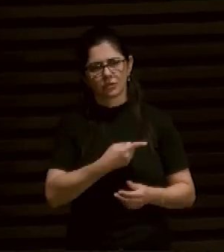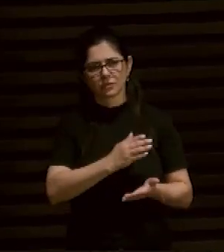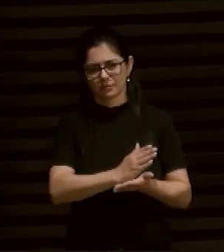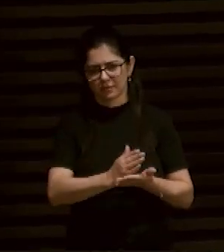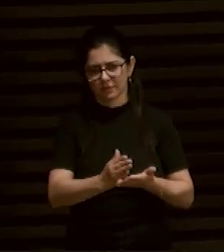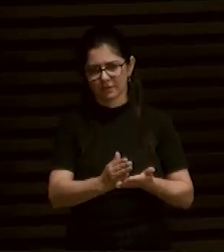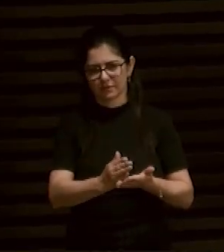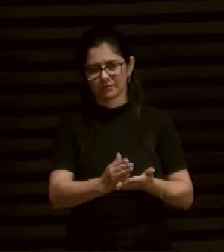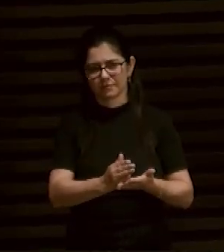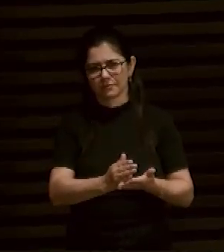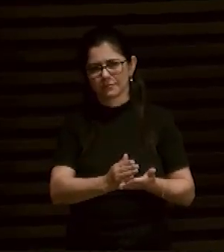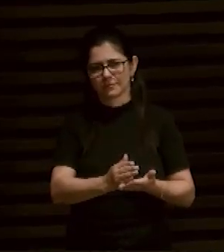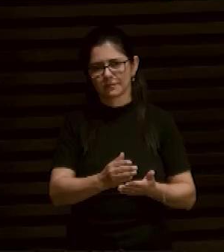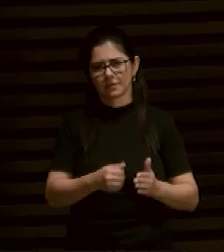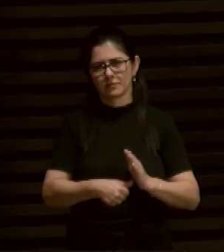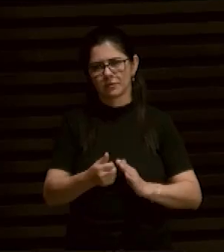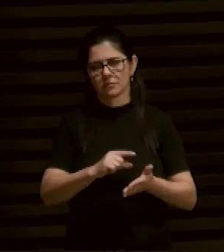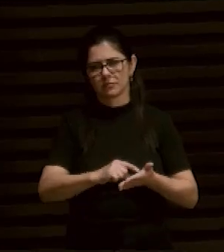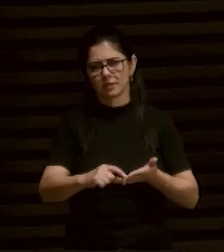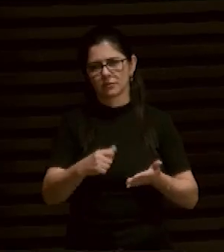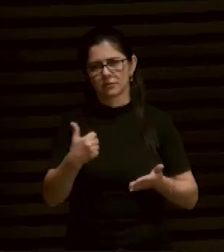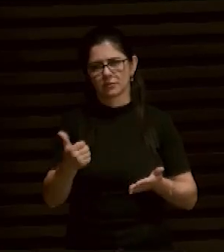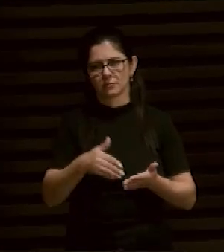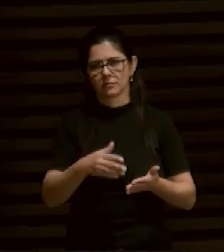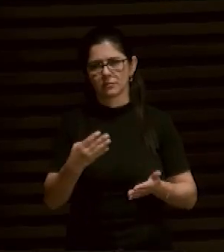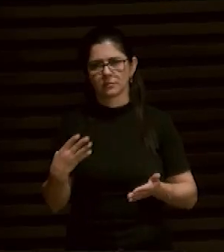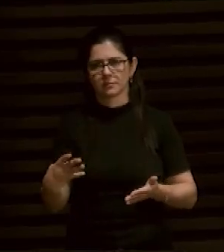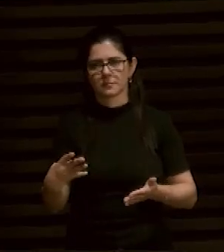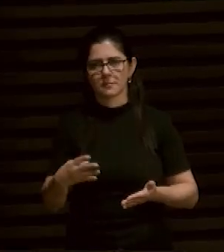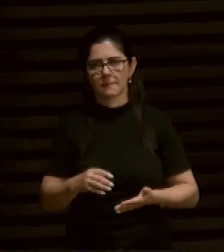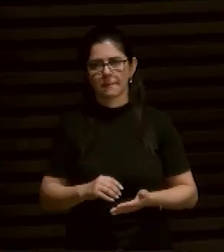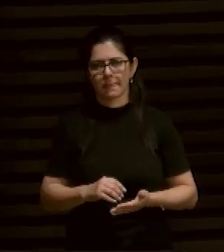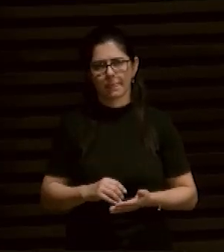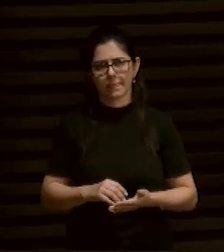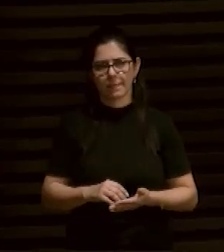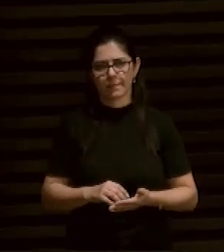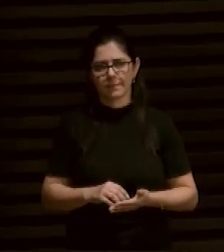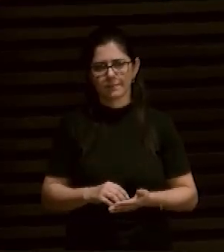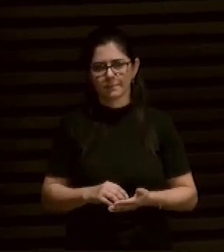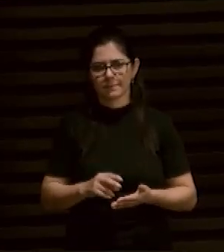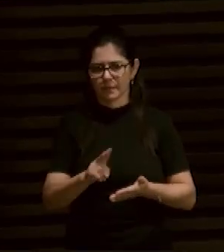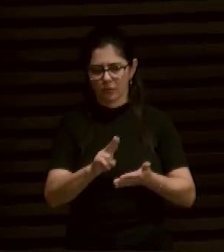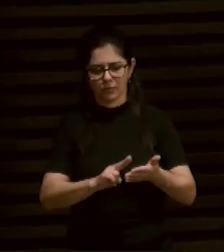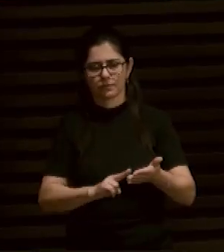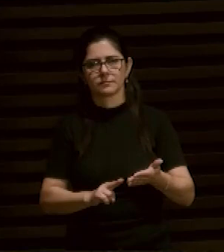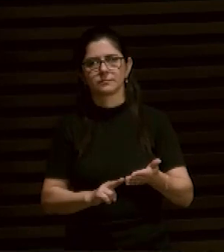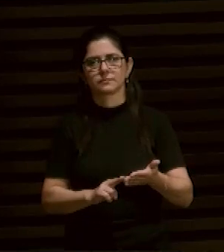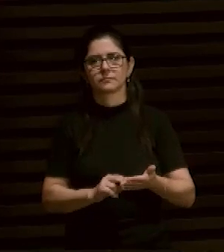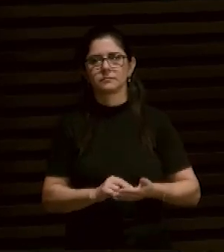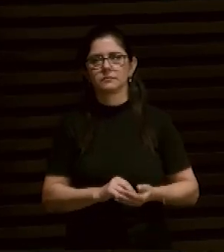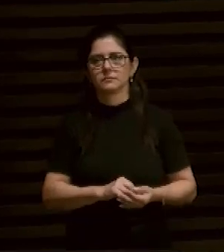no primeiro bloco, dos versos 1 a 4. Vamos aqui ler rapidamente, para a gente poder lembrar o que o texto fala.